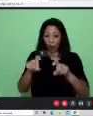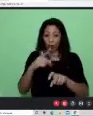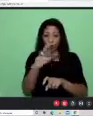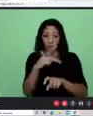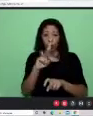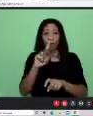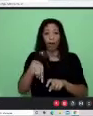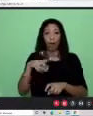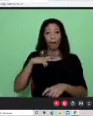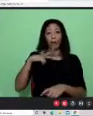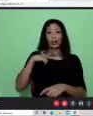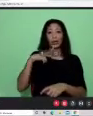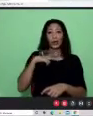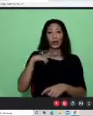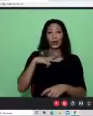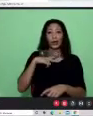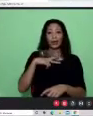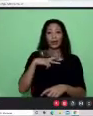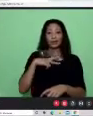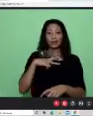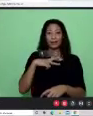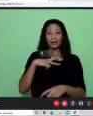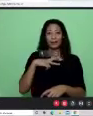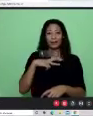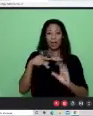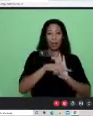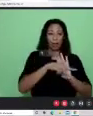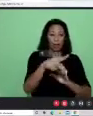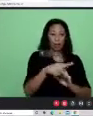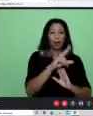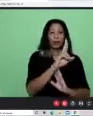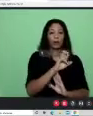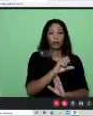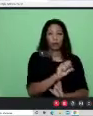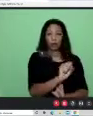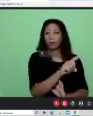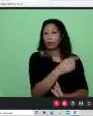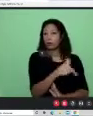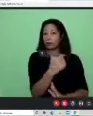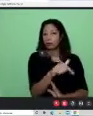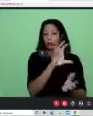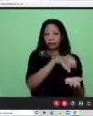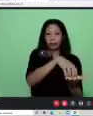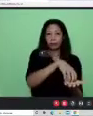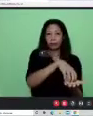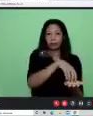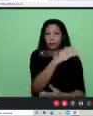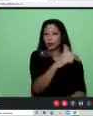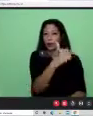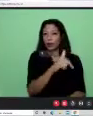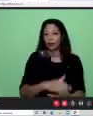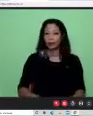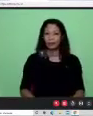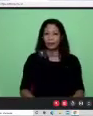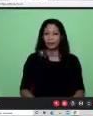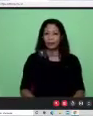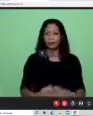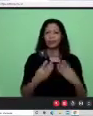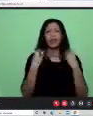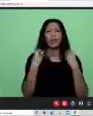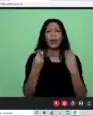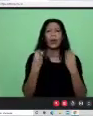que não chega a ser nem problema, chega a ser uma vergonha para a gestão da Secretaria Municipal e